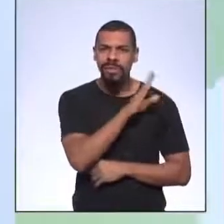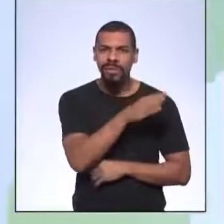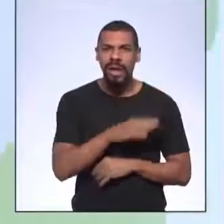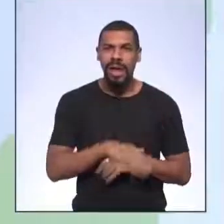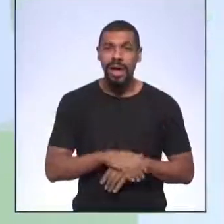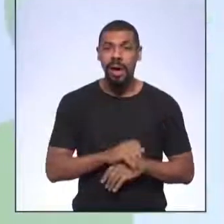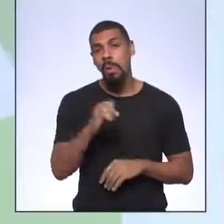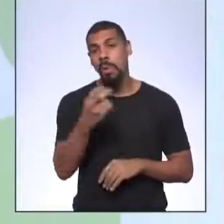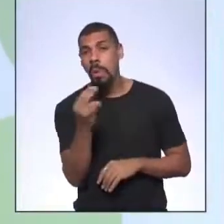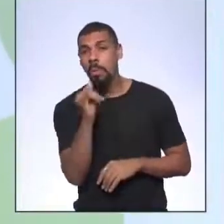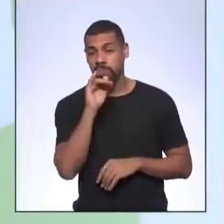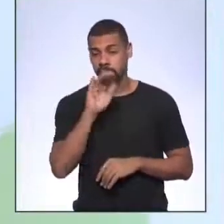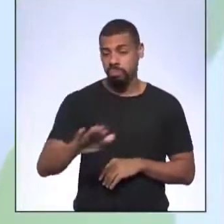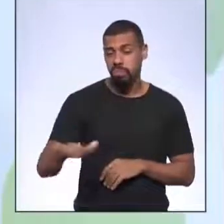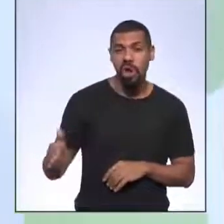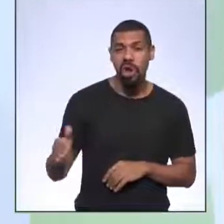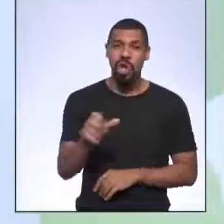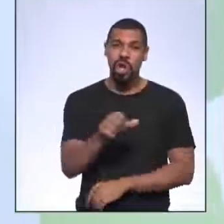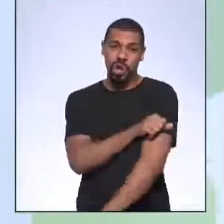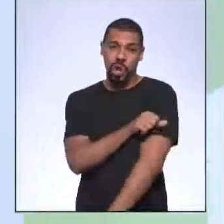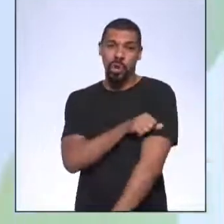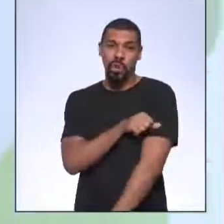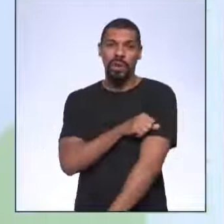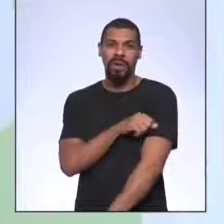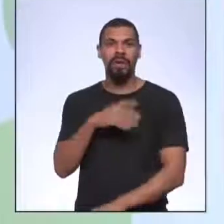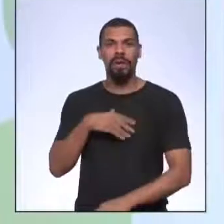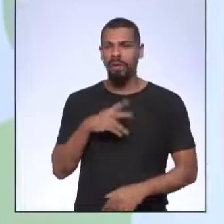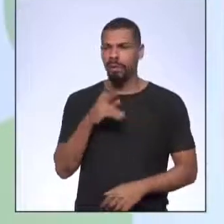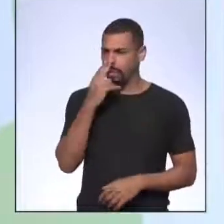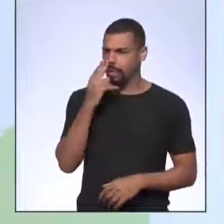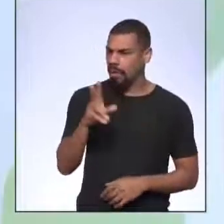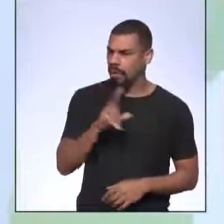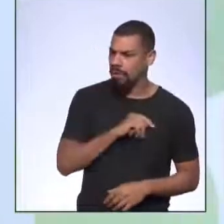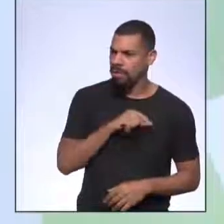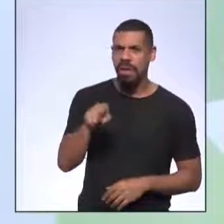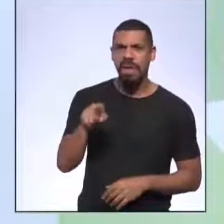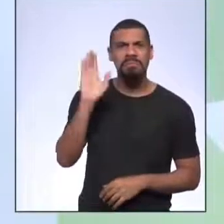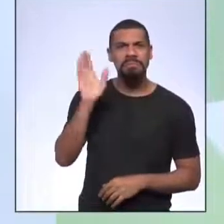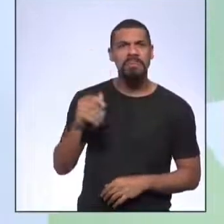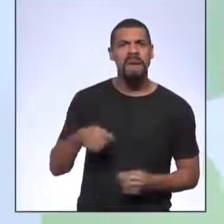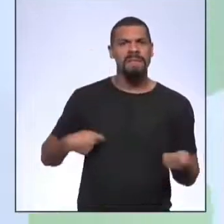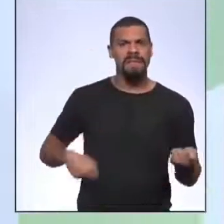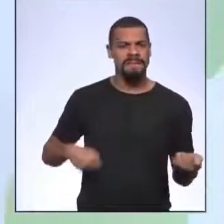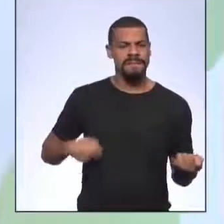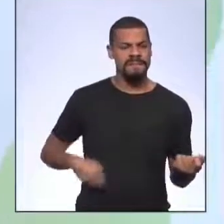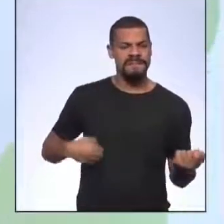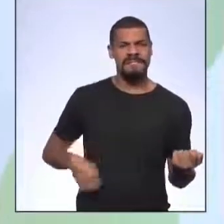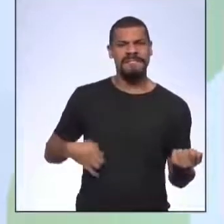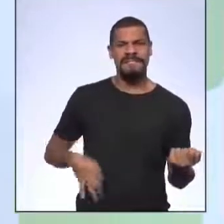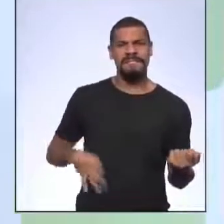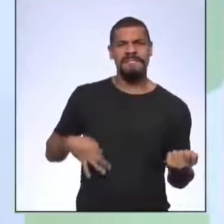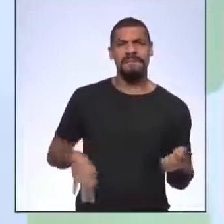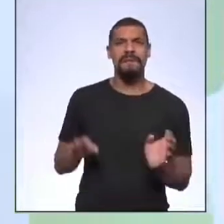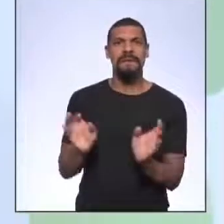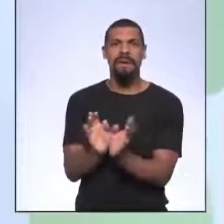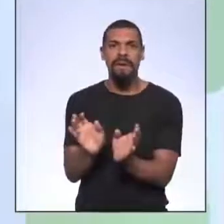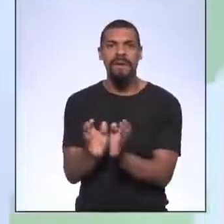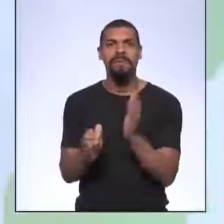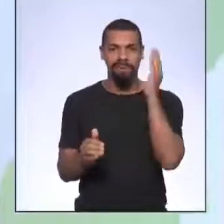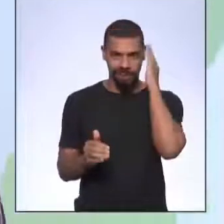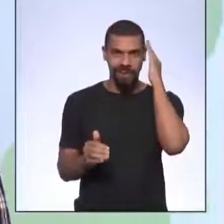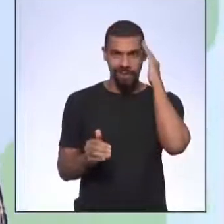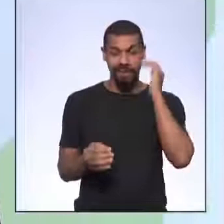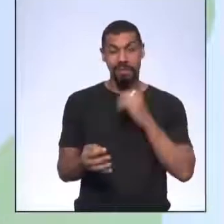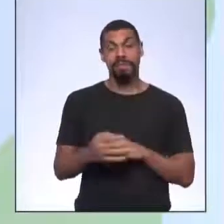ou até aquele menorzinho que tá lá e falou ainda que ele por exemplo é um grande guitarrista que ele tem uma banda que vai tocar na